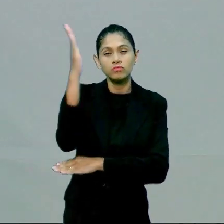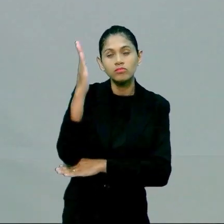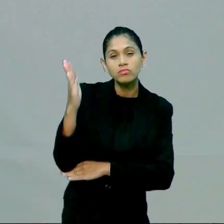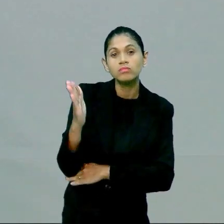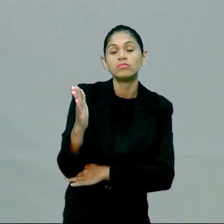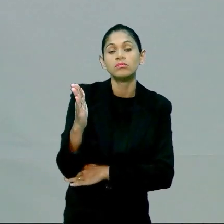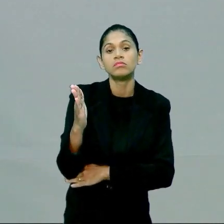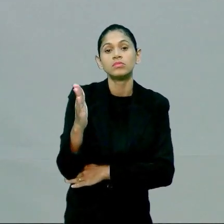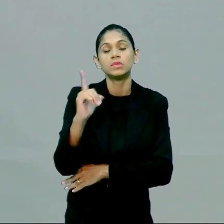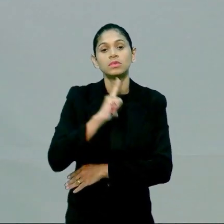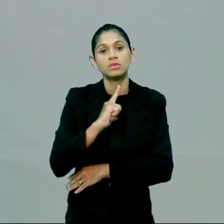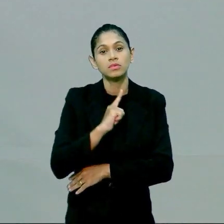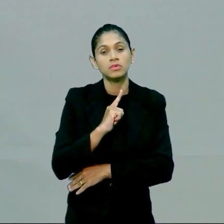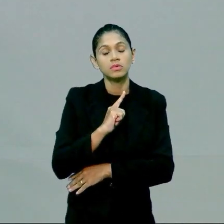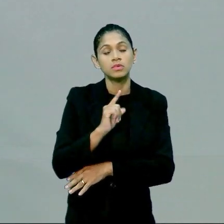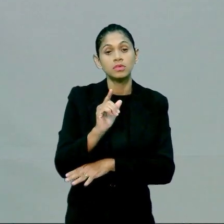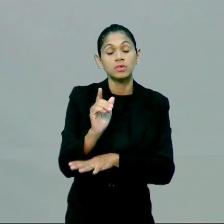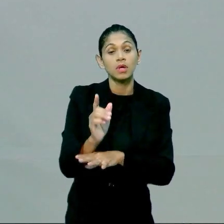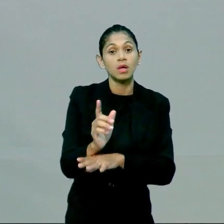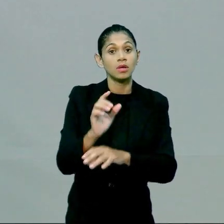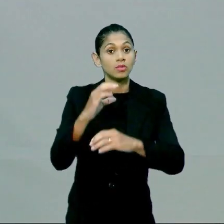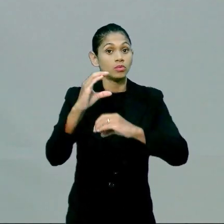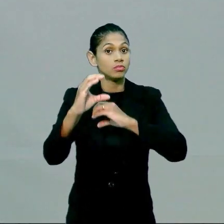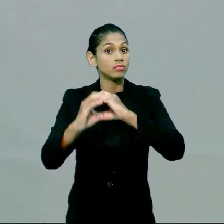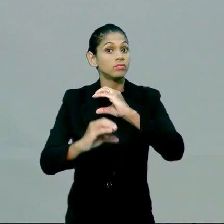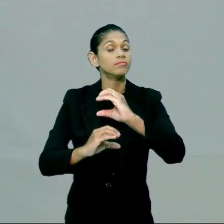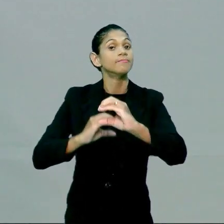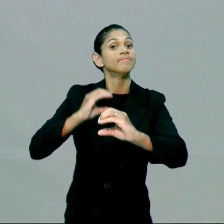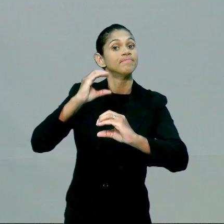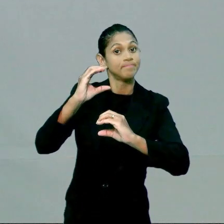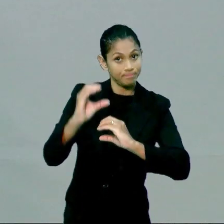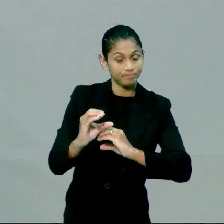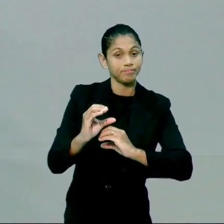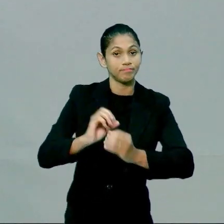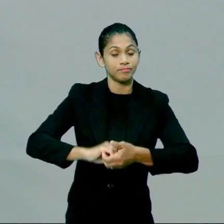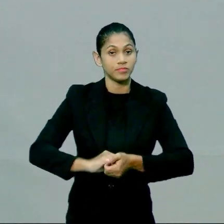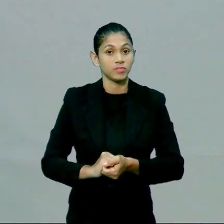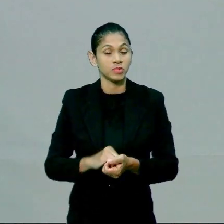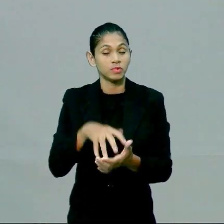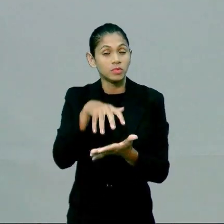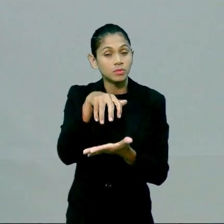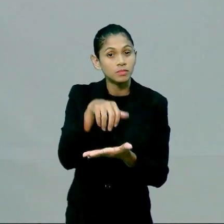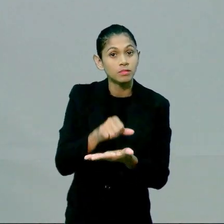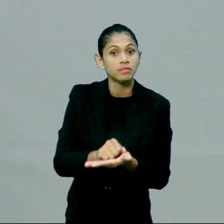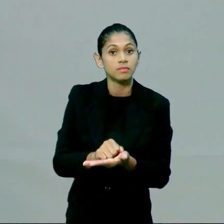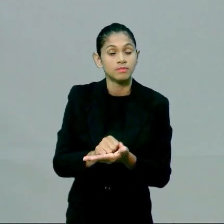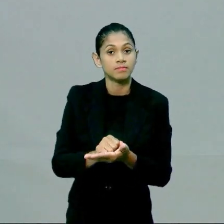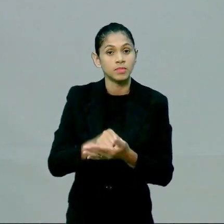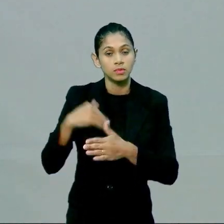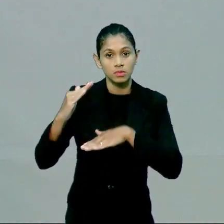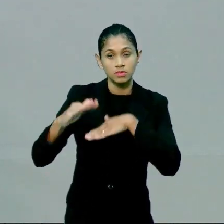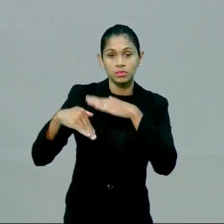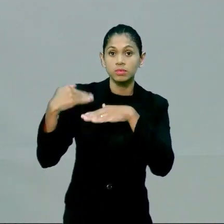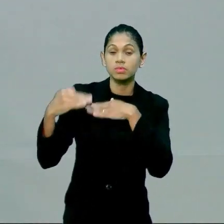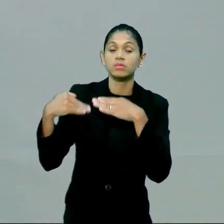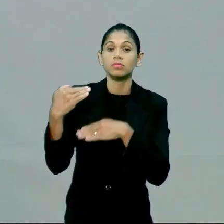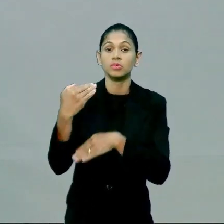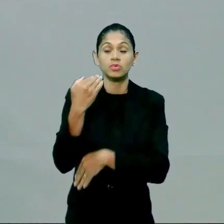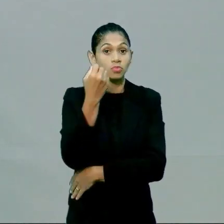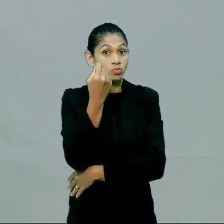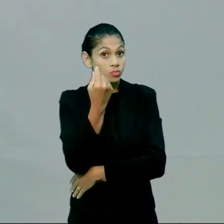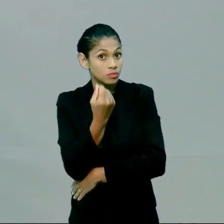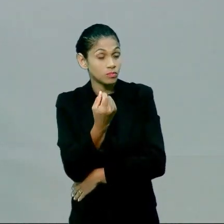cada fase da história colonial do Brasil, ela vai ser marcada pela produção de um